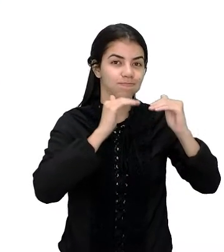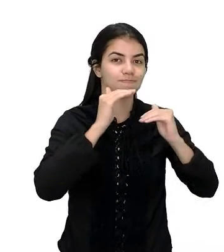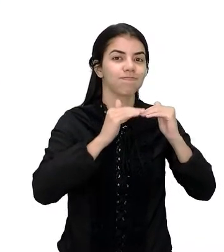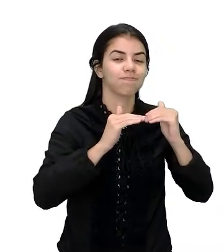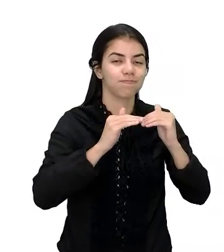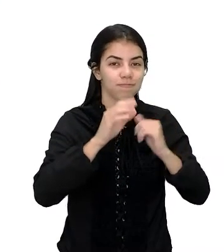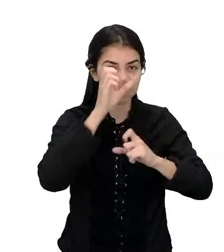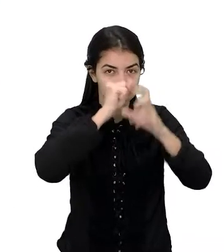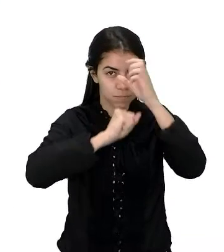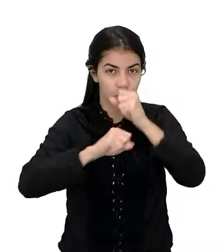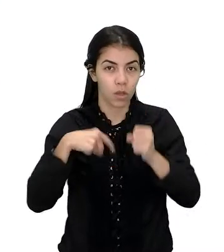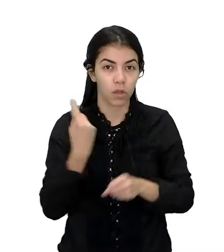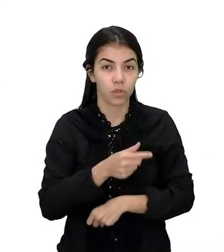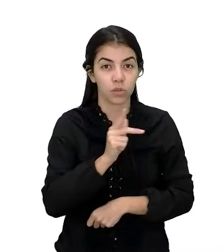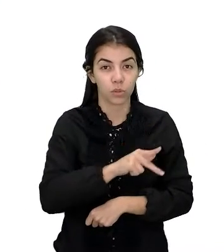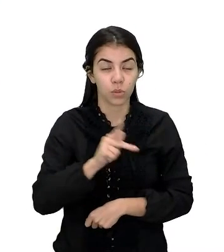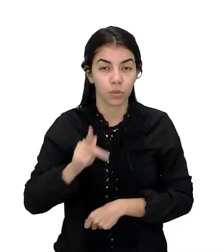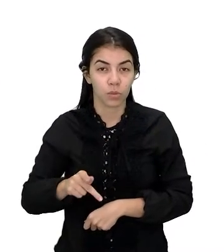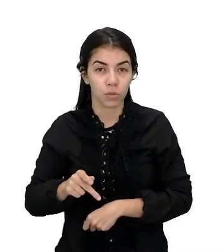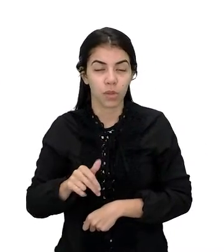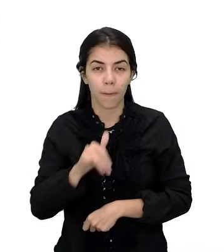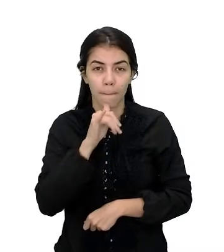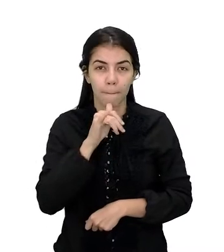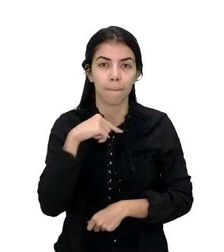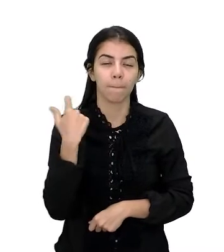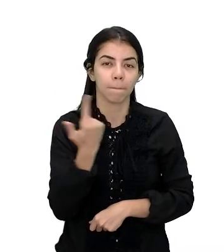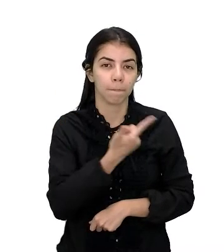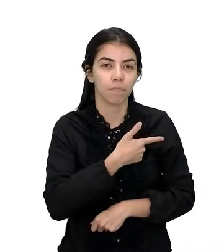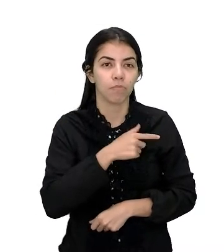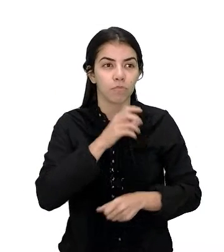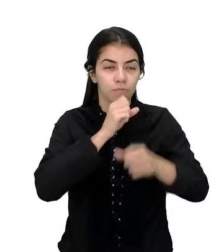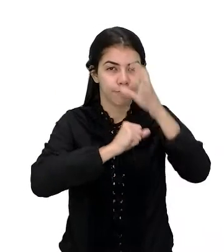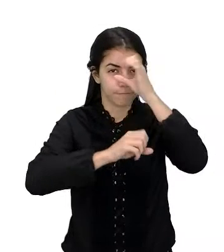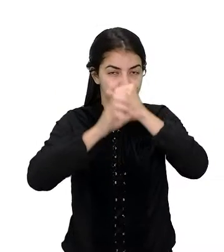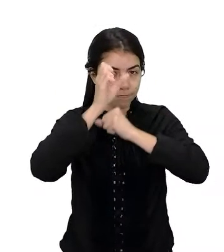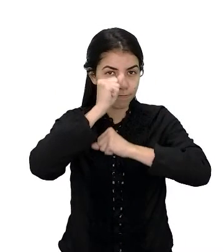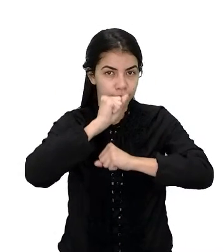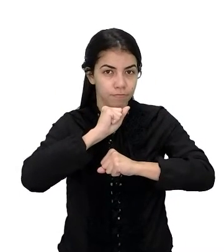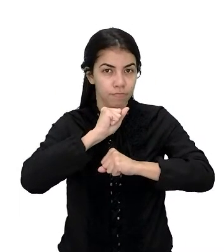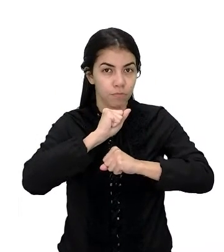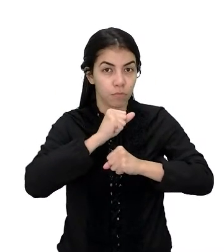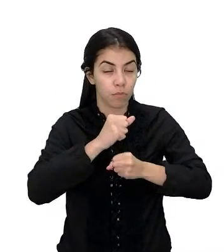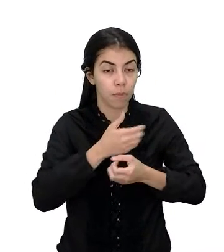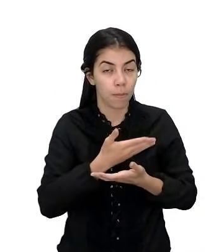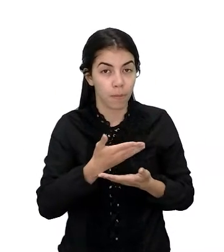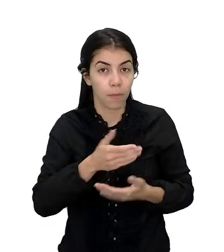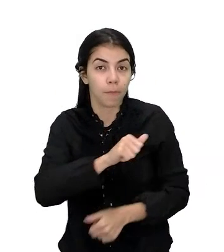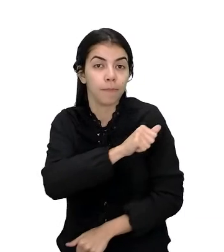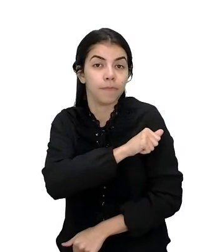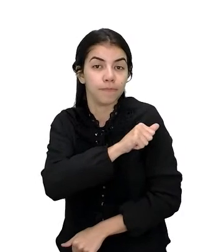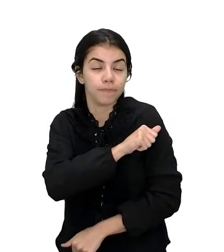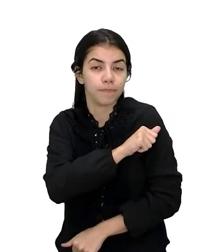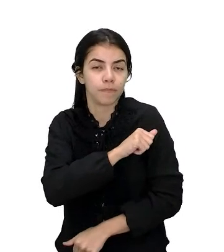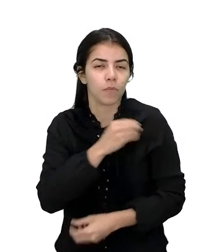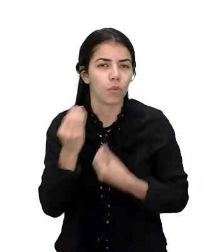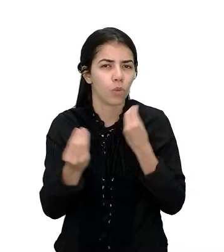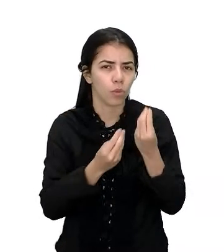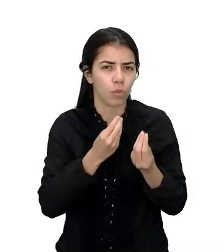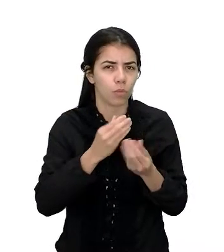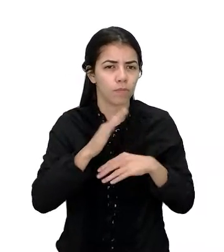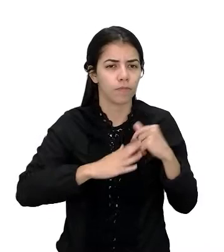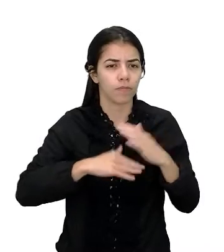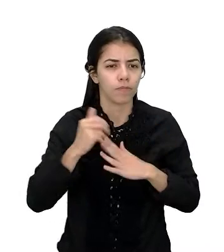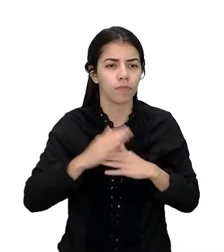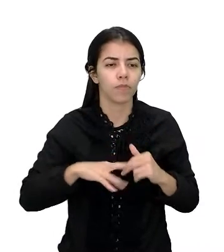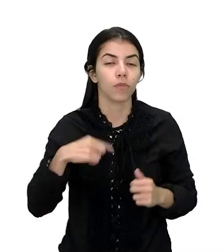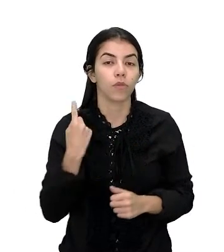Então, nós, professores, precisamos fazer esse ensino para que haja aprendizagem para os nossos alunos. Então, como que nós vamos trabalhar com isso? Então, nós